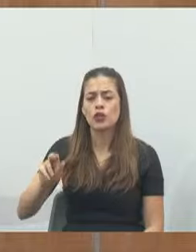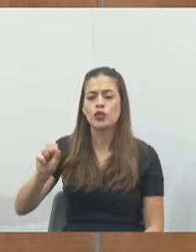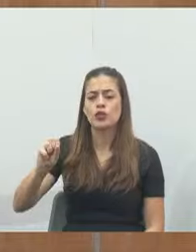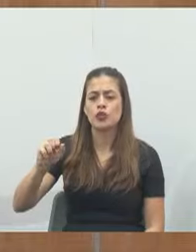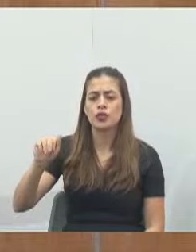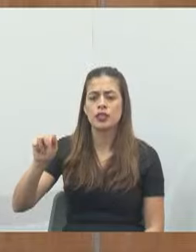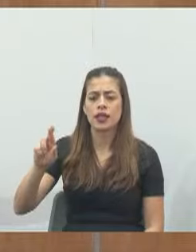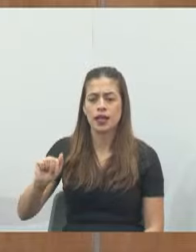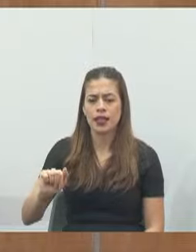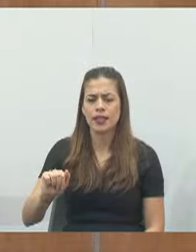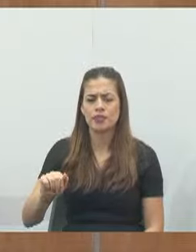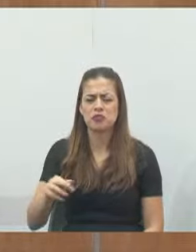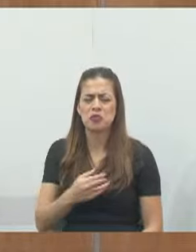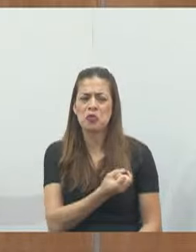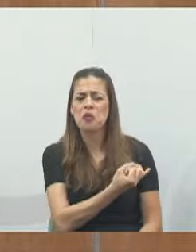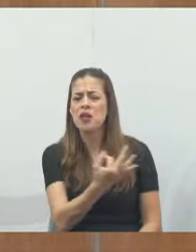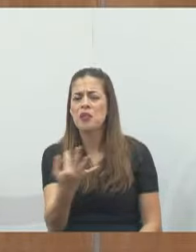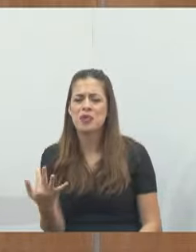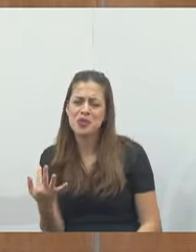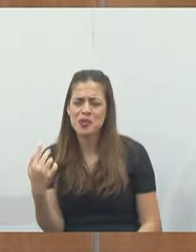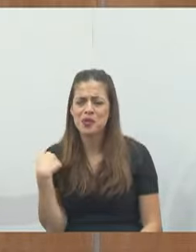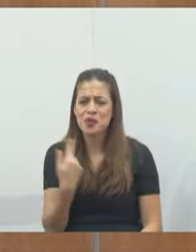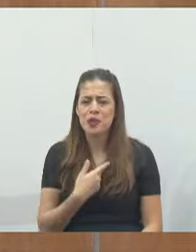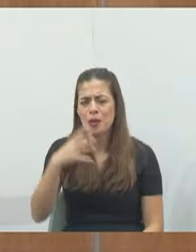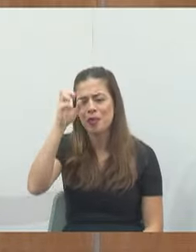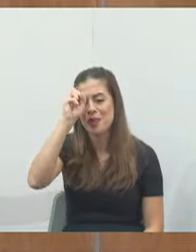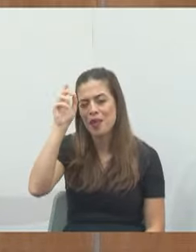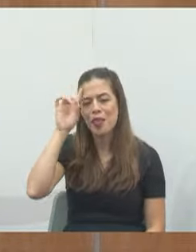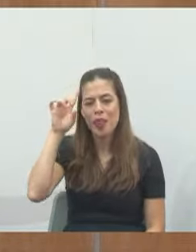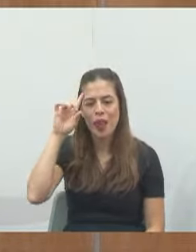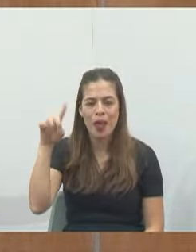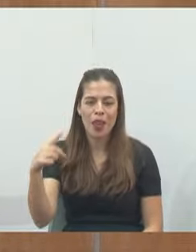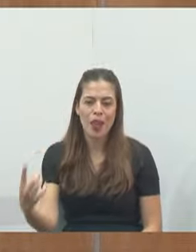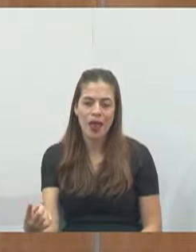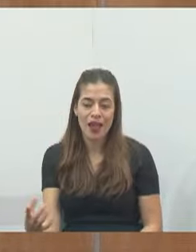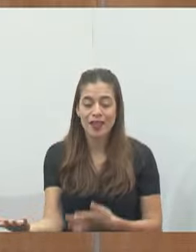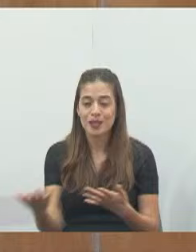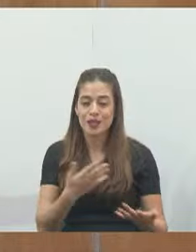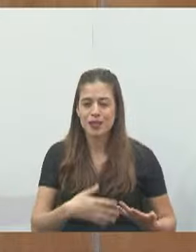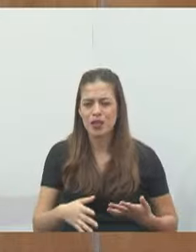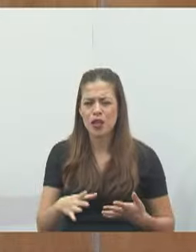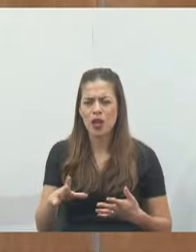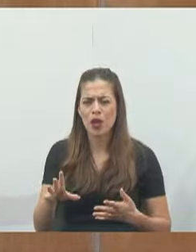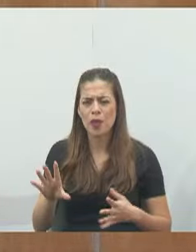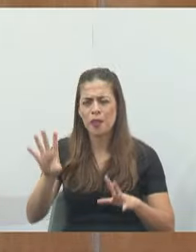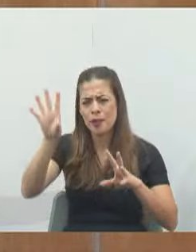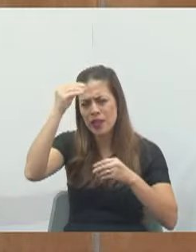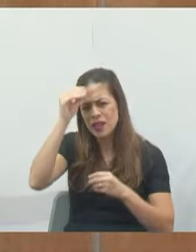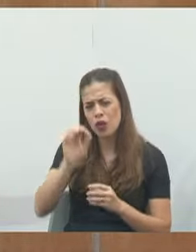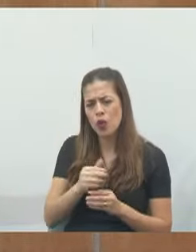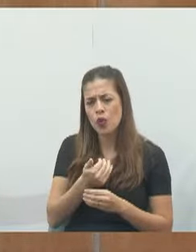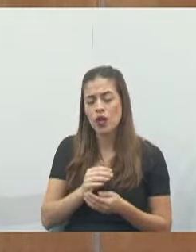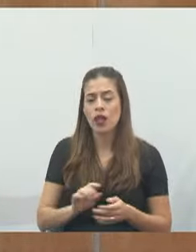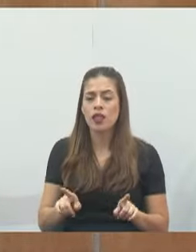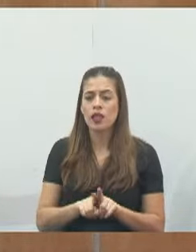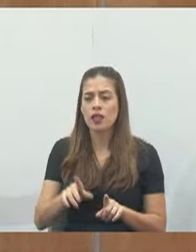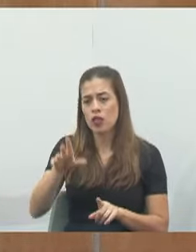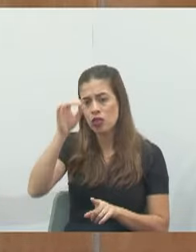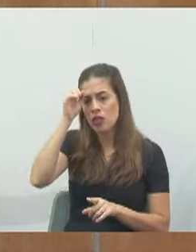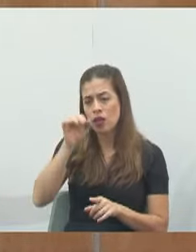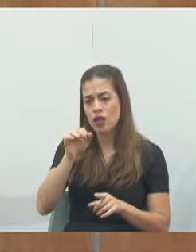gente aprende todos os dias. A isso, pessoal, eu somo além da competência culta, a competência